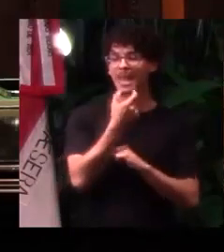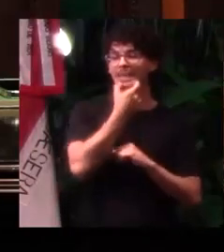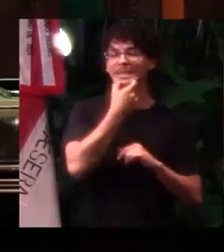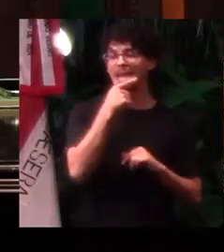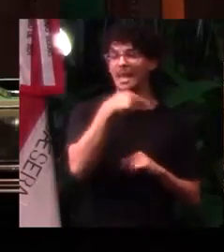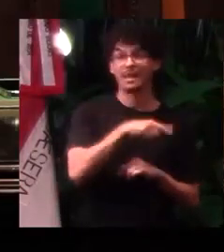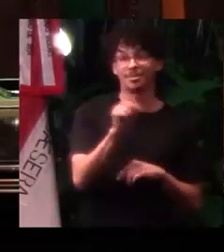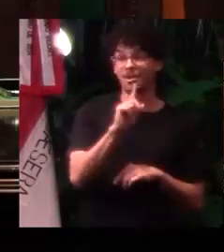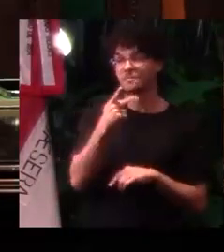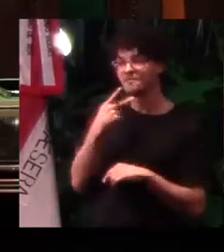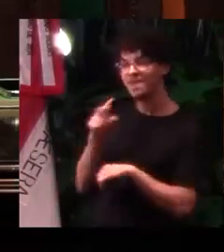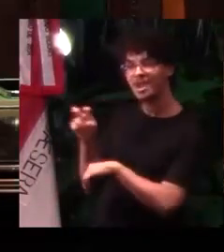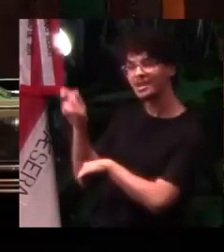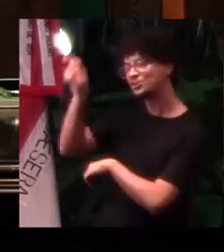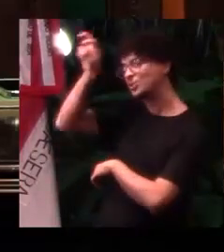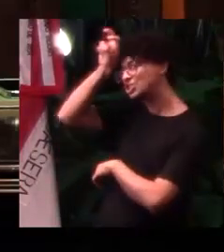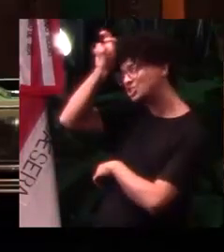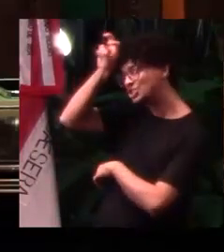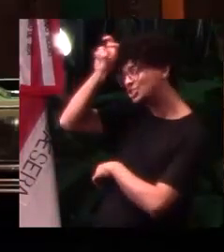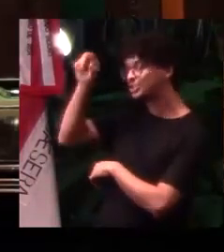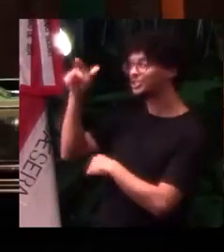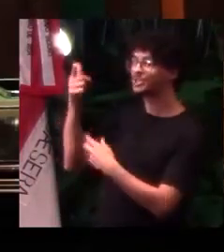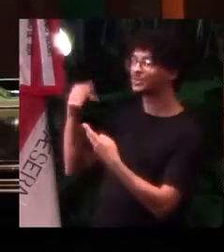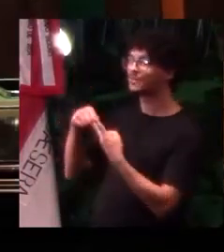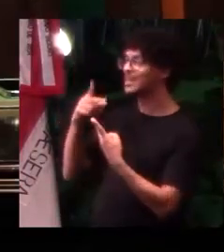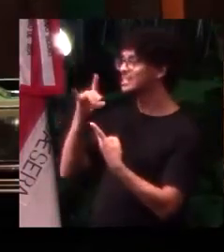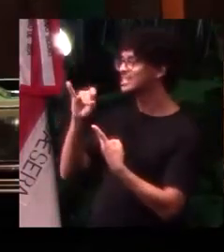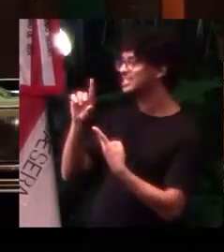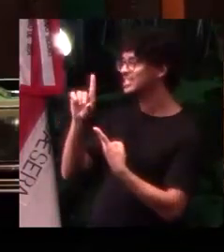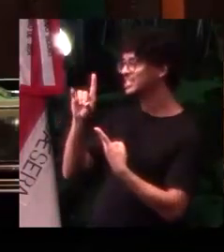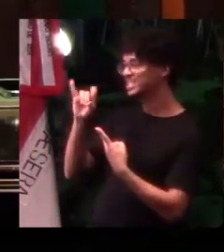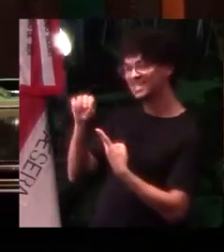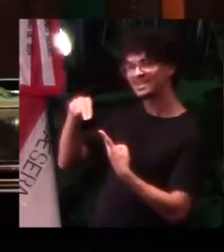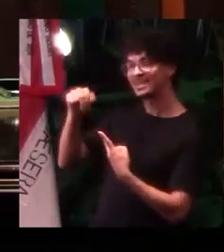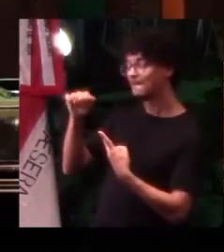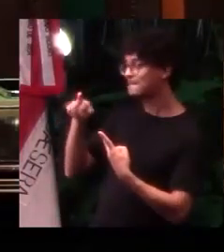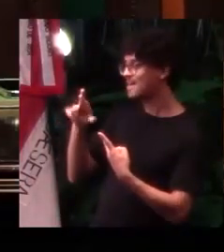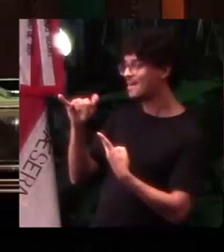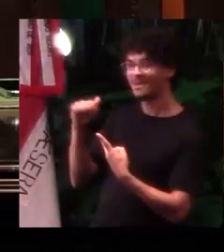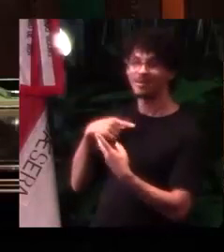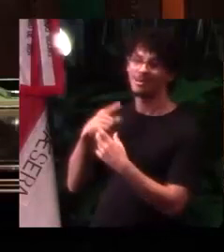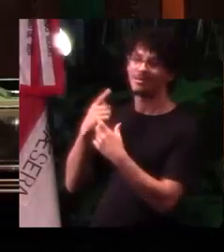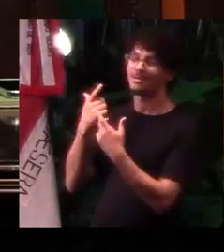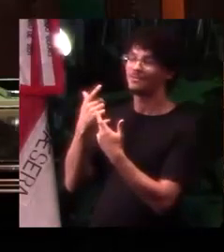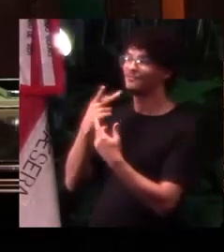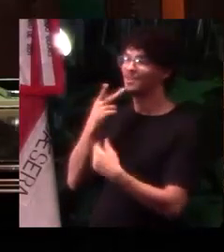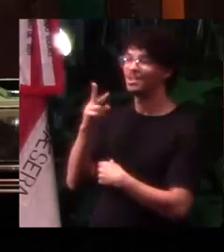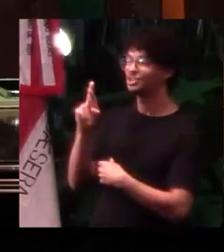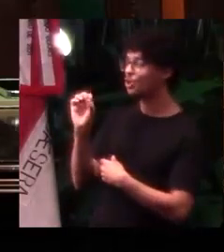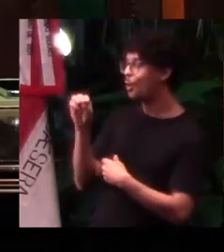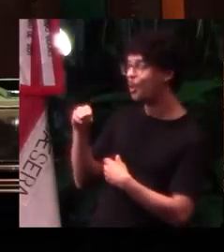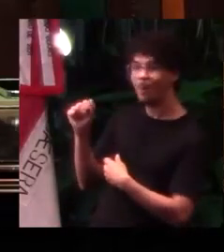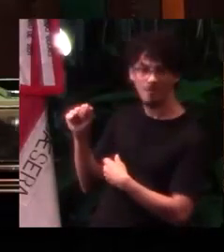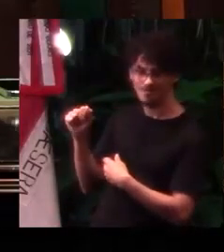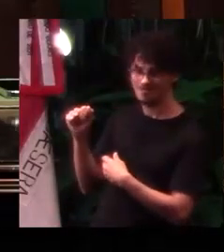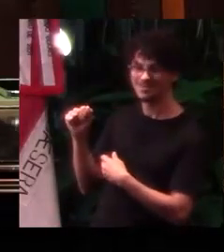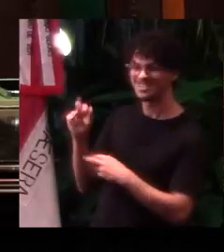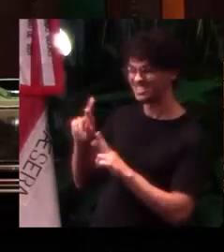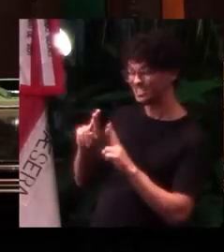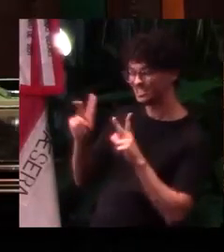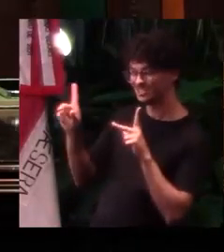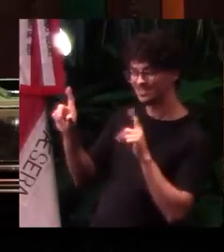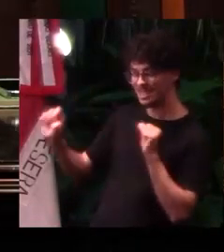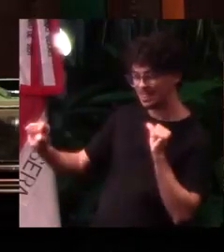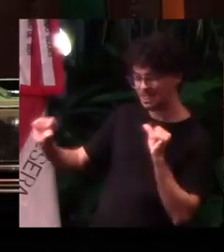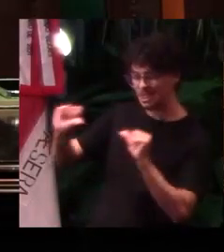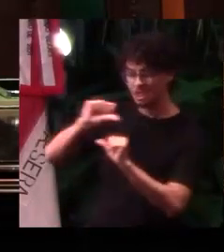Egito antigo, vai falar da Dinamarca, vai falar da Roma antiga, e enfim. É um deslocamento